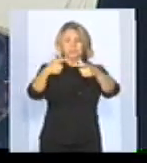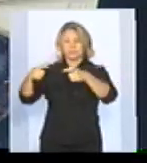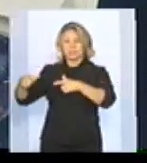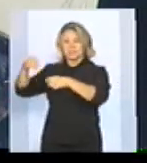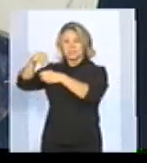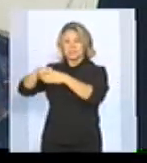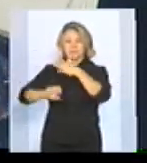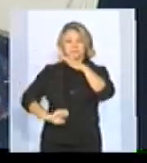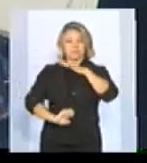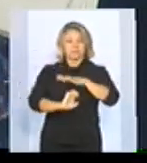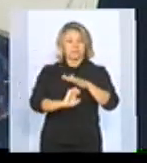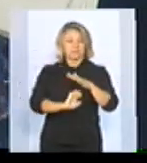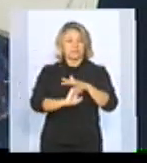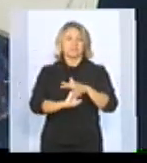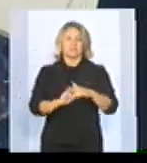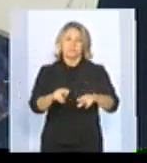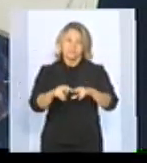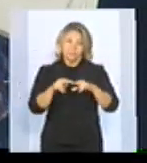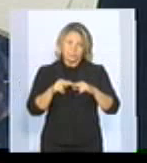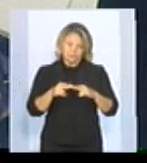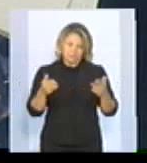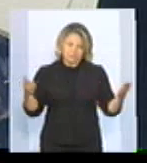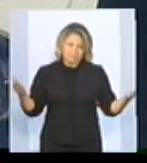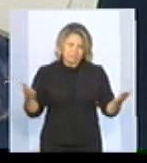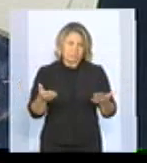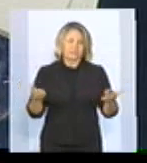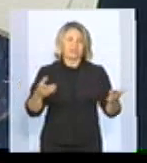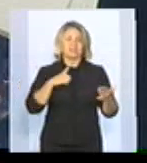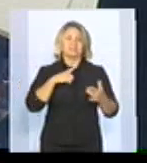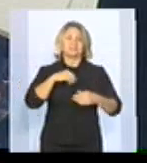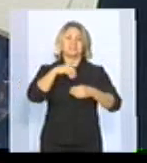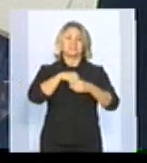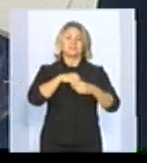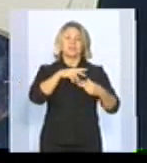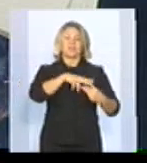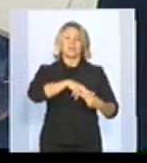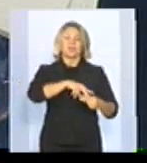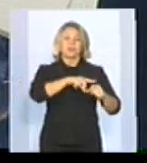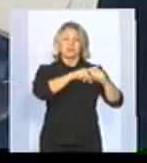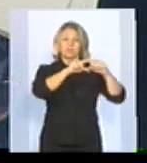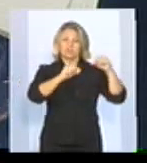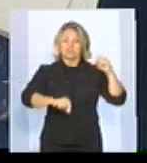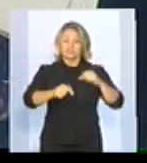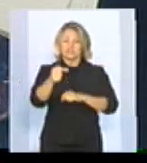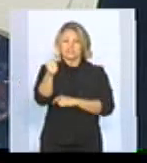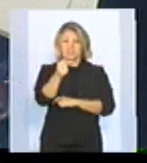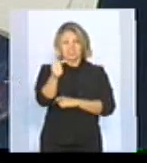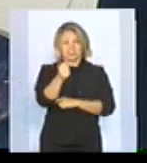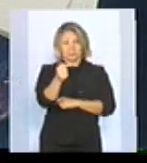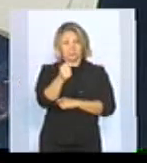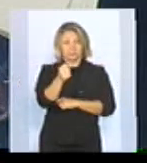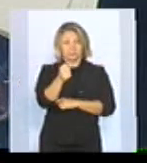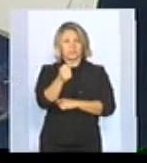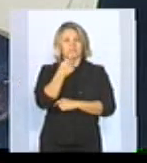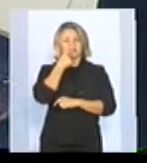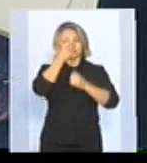interno. Por isso, tem no artigo 7º, nas competências originárias do artigo 7º,